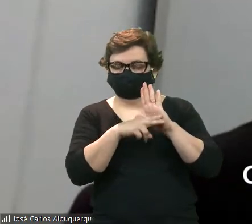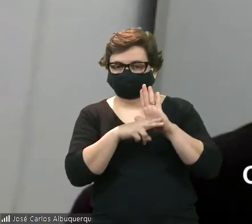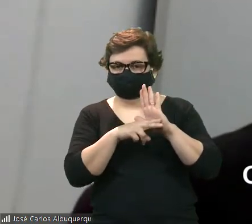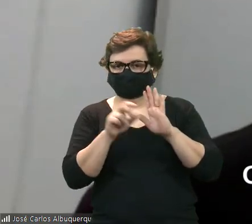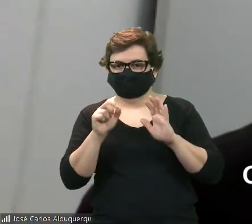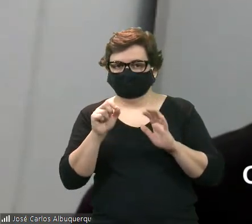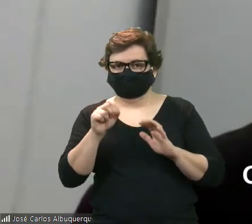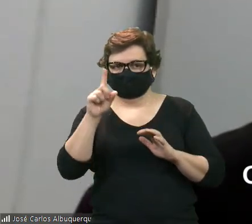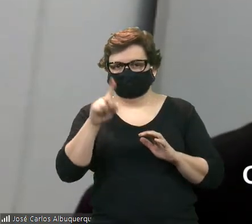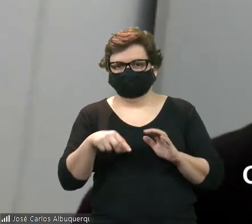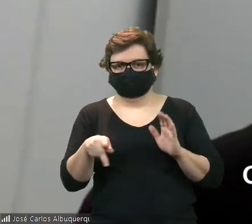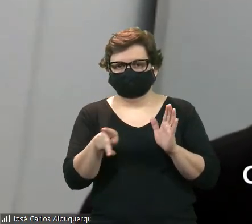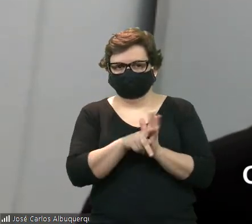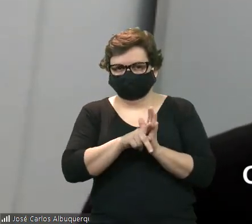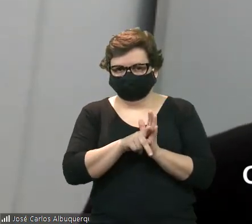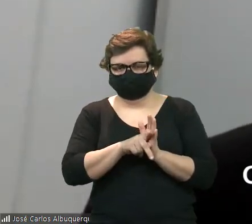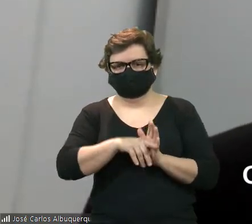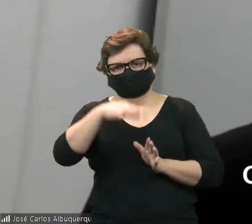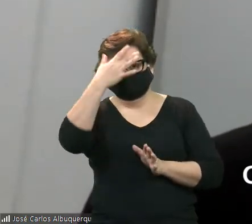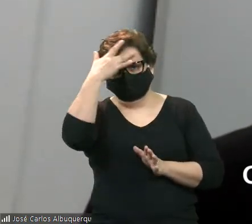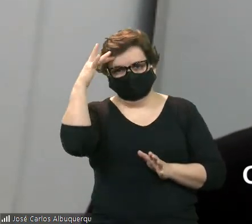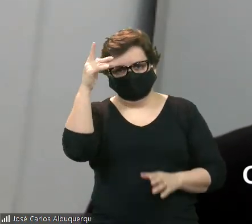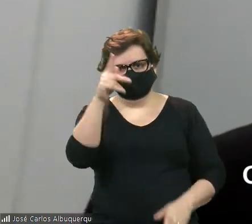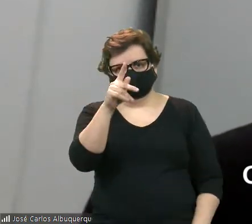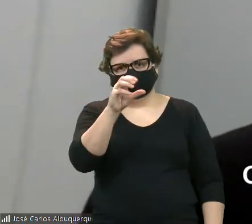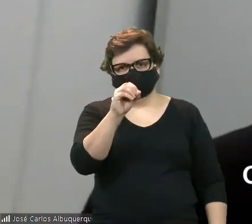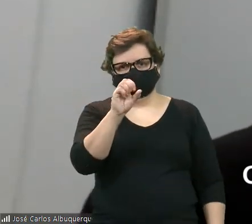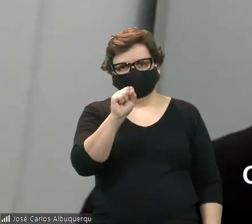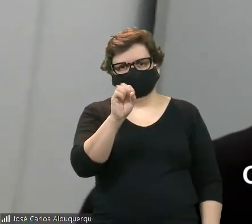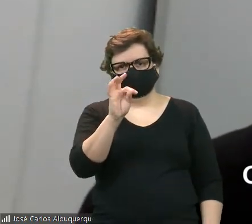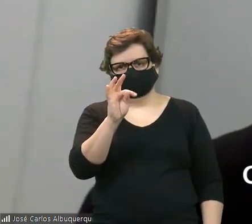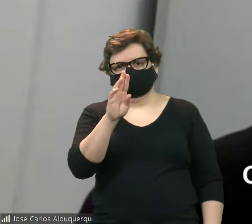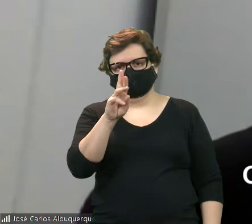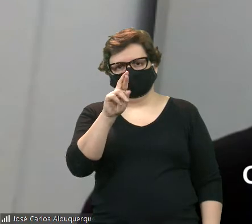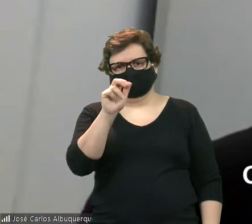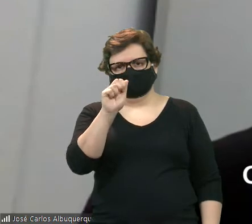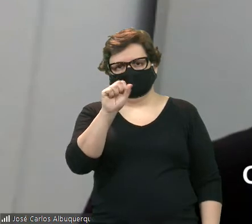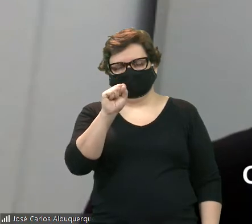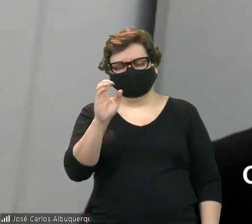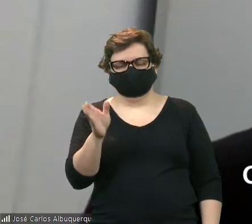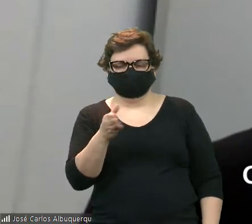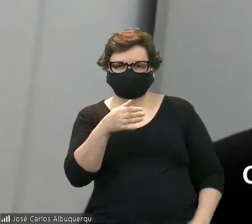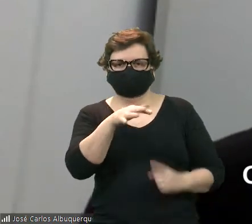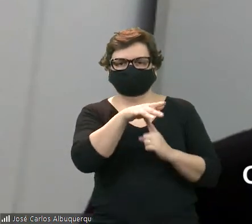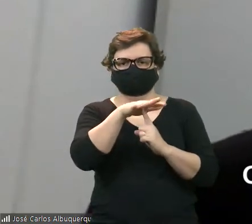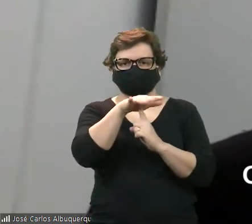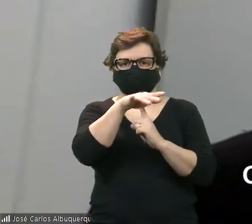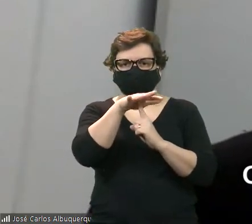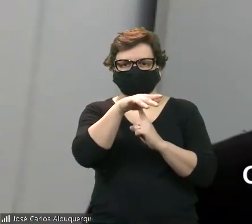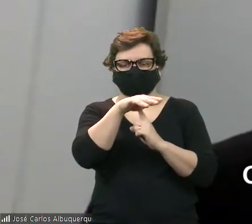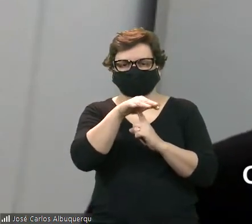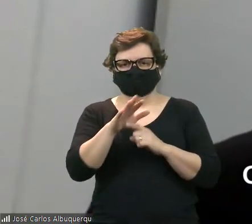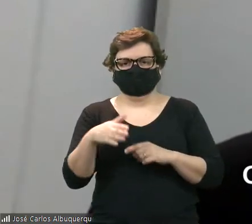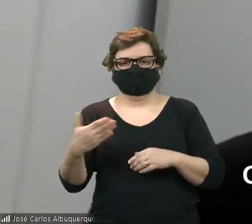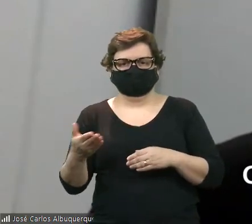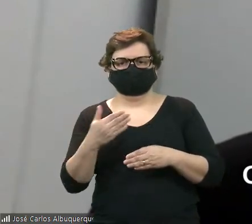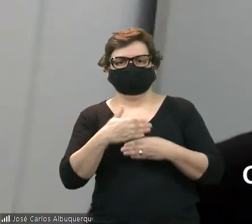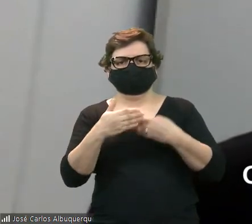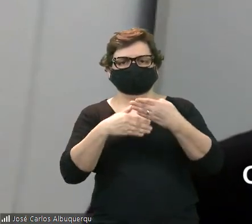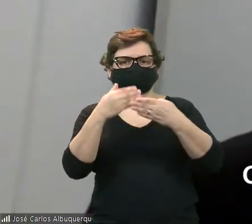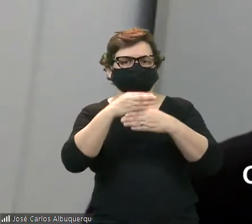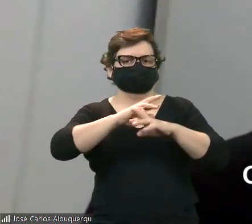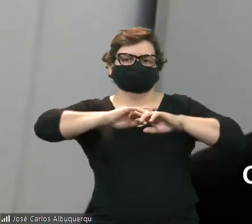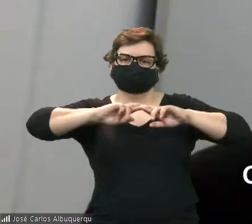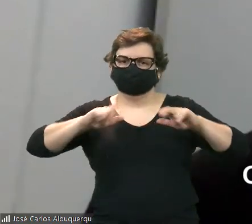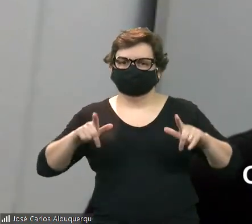cidadão, posturas, feiras, obras, e não tem nada correlacionado com a arrecadação.